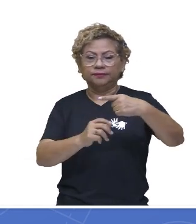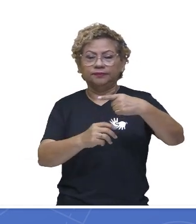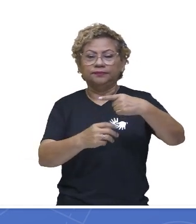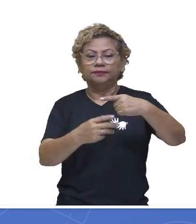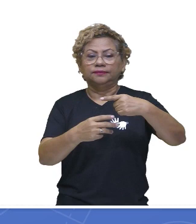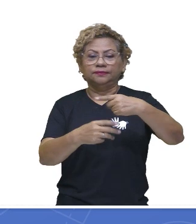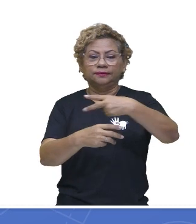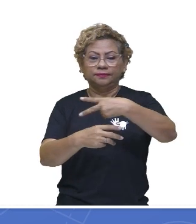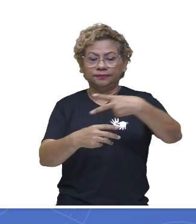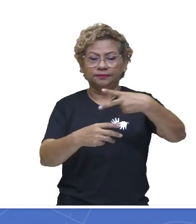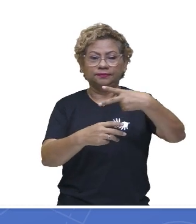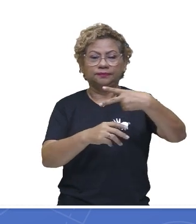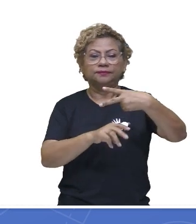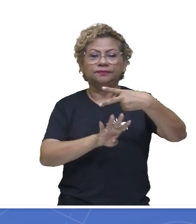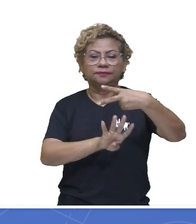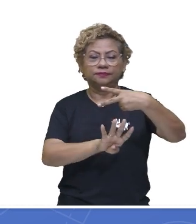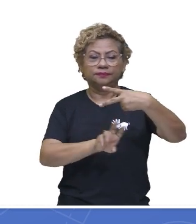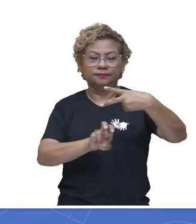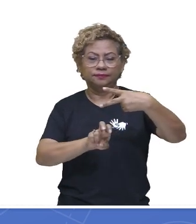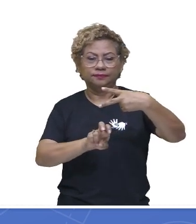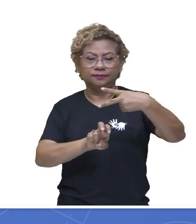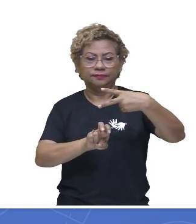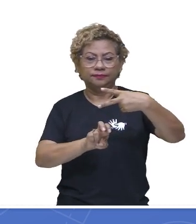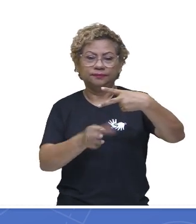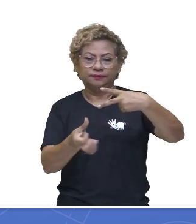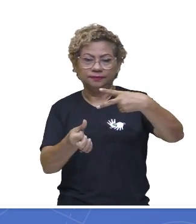Três linhas